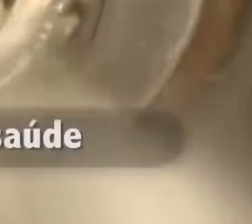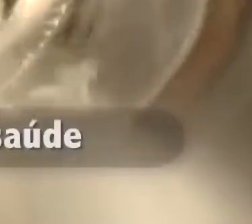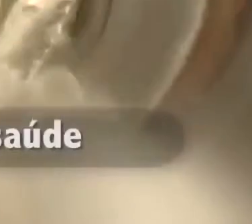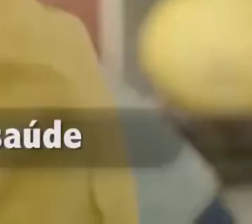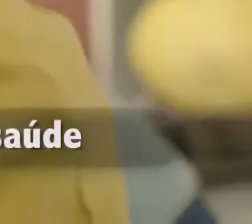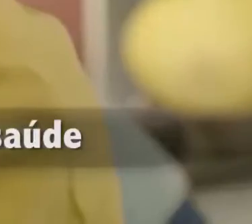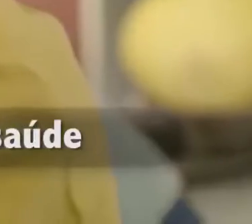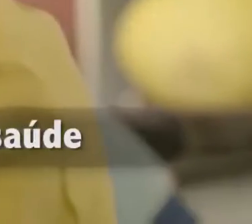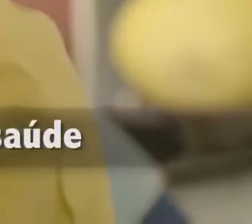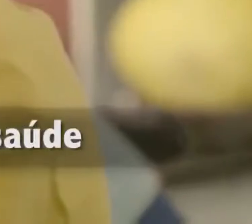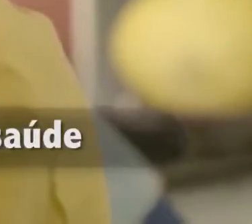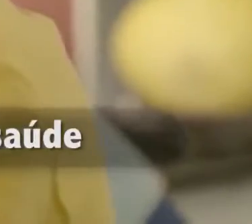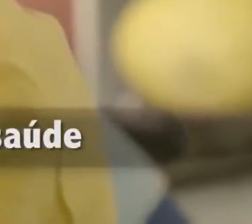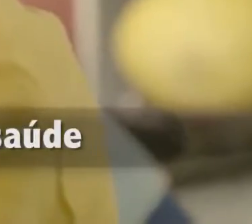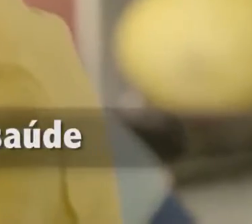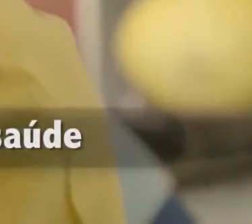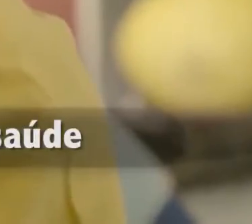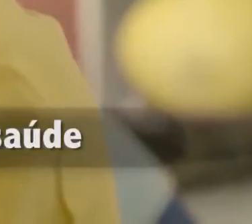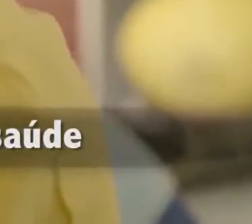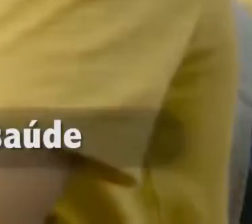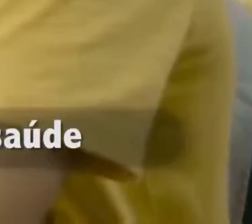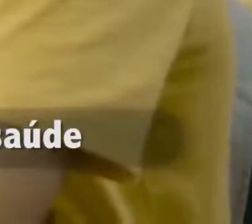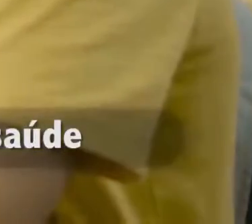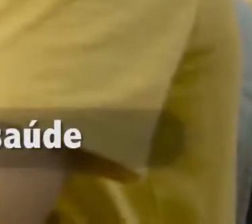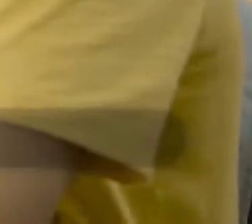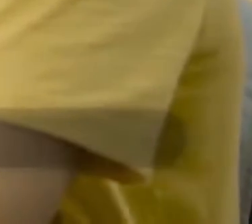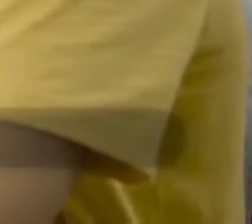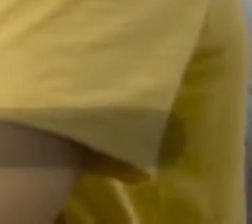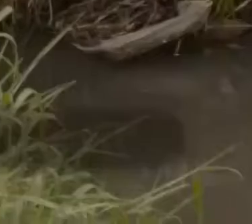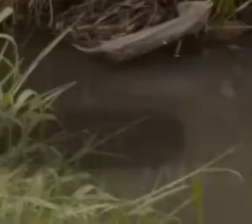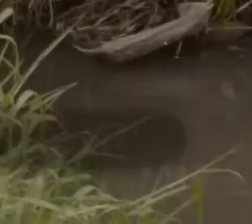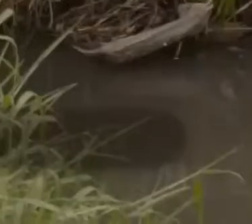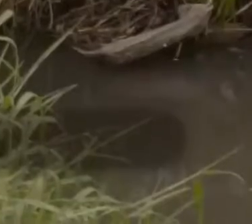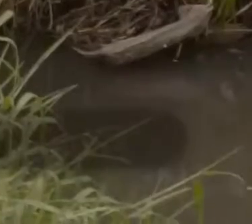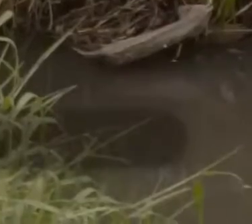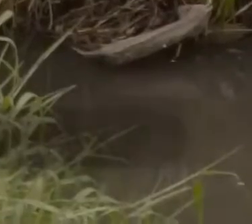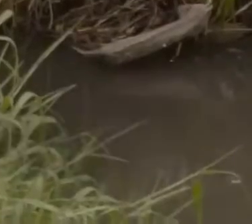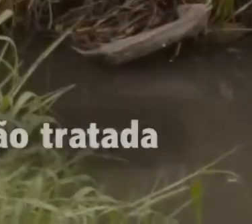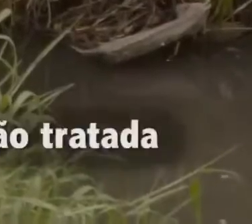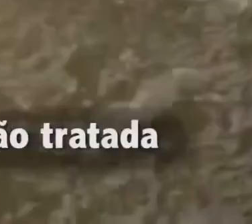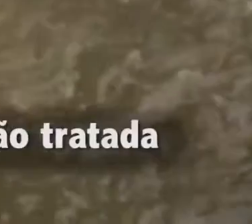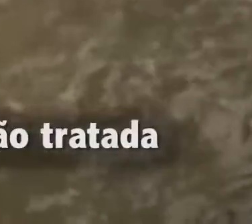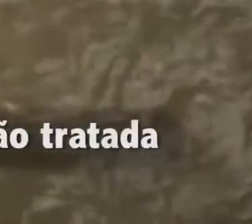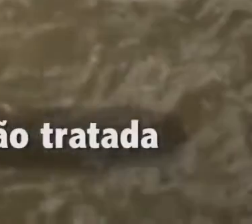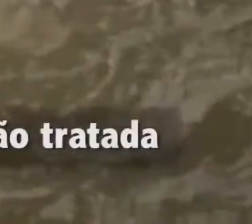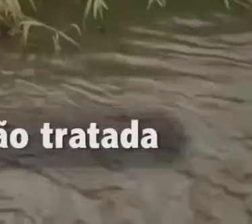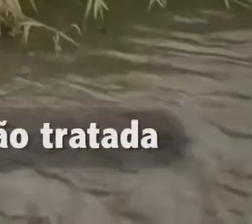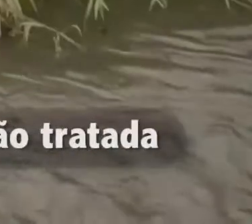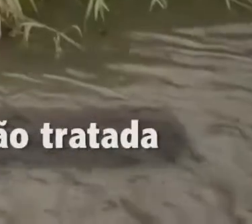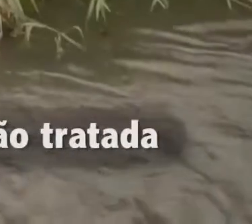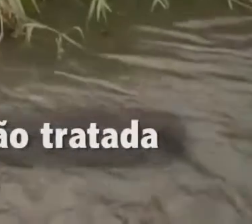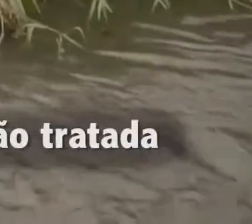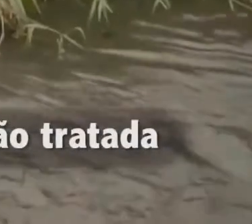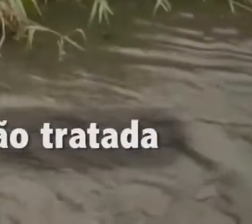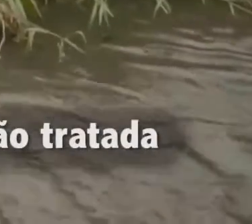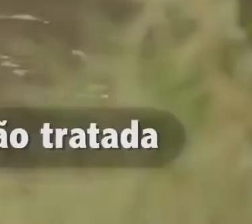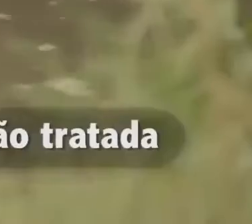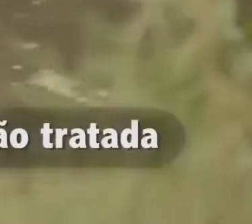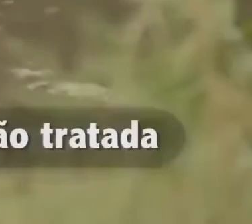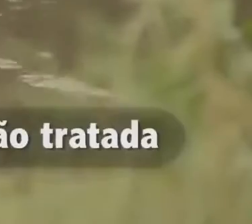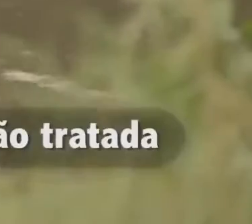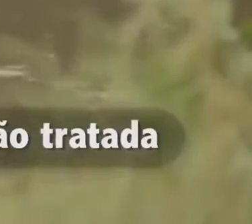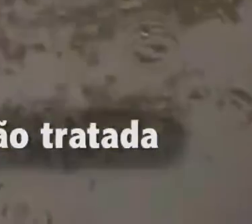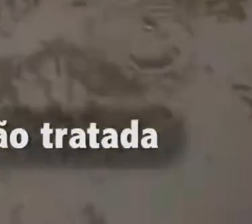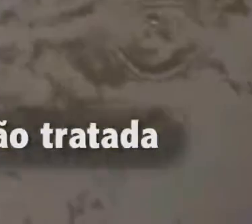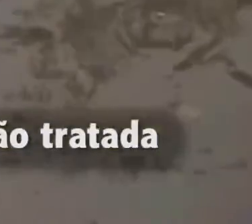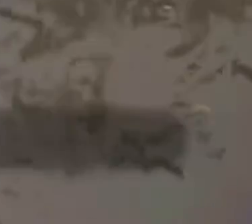do nosso amor pode oferecer risco de ter essa única causa diversas doenças muitas pessoas e mãe diarréia por causa